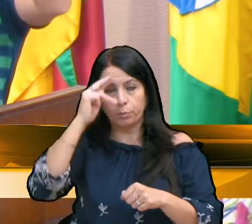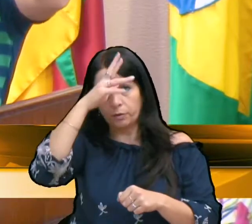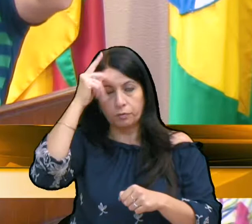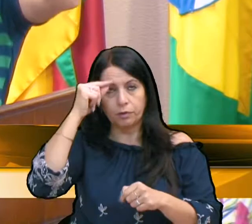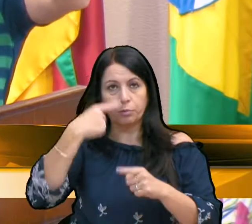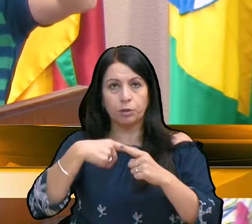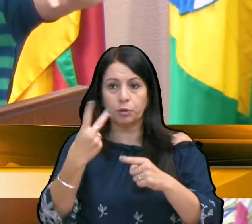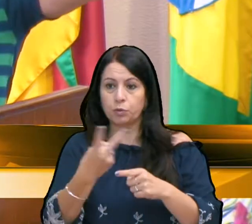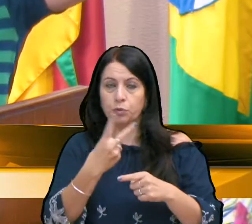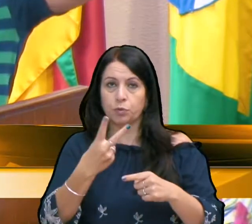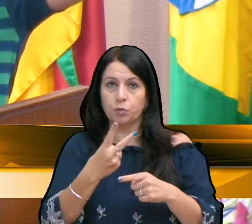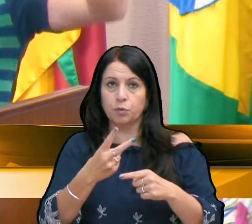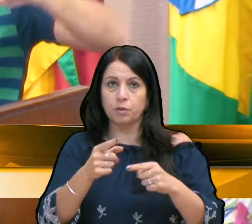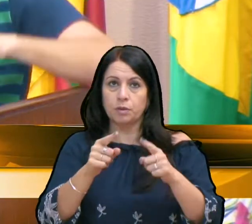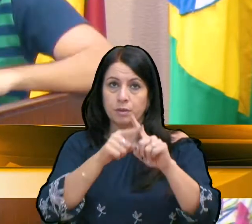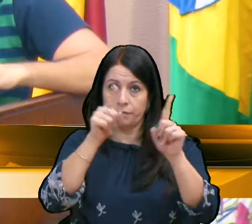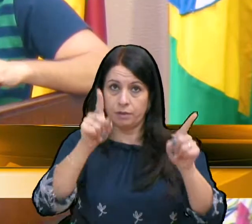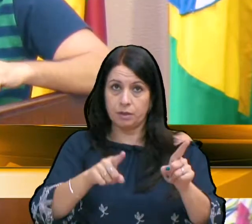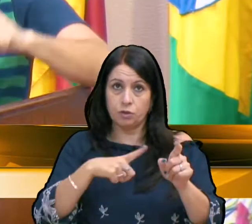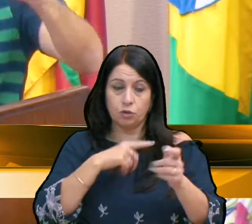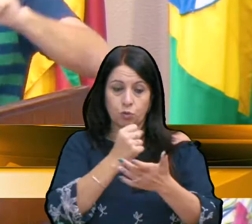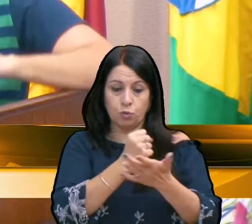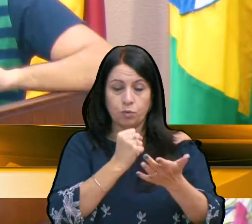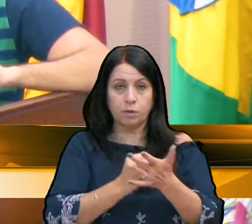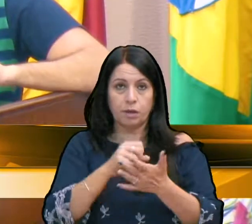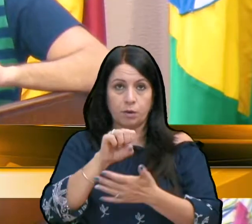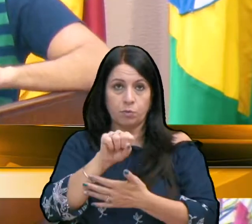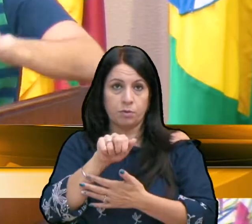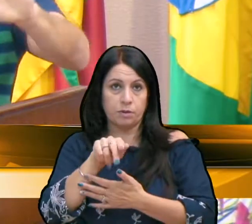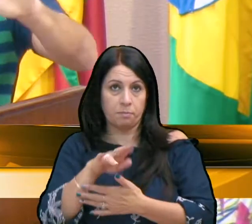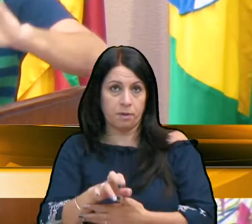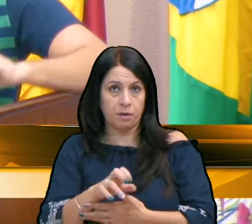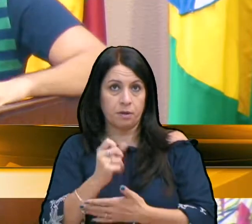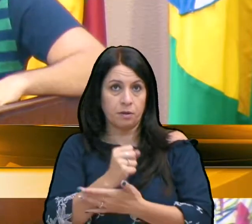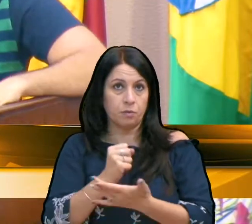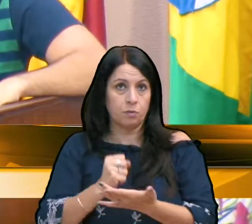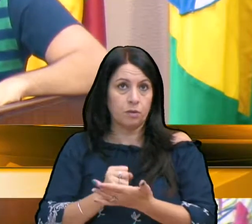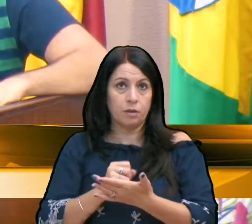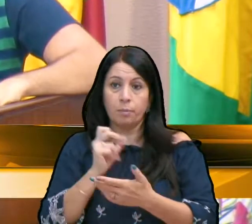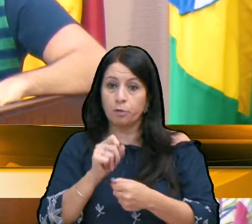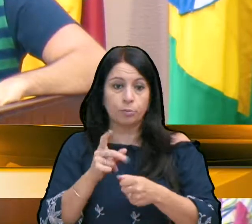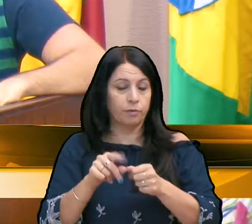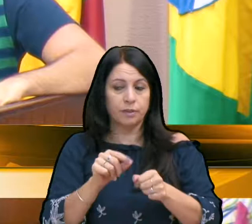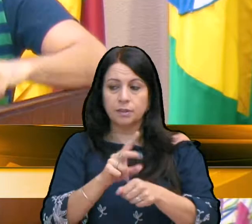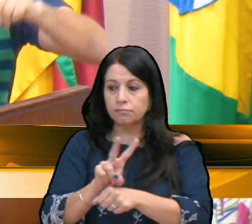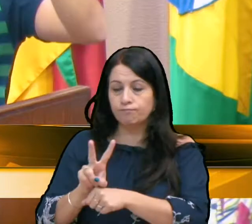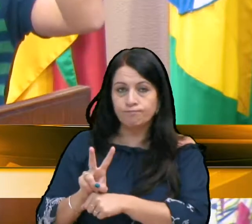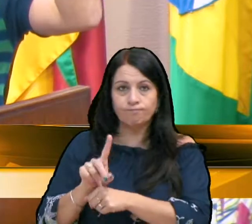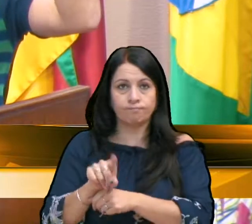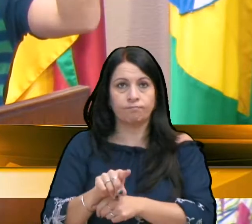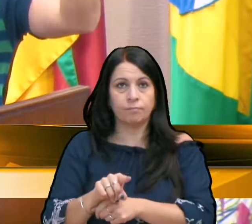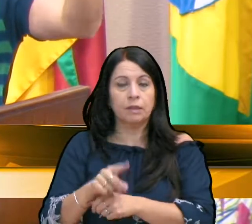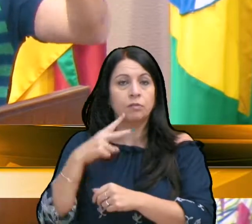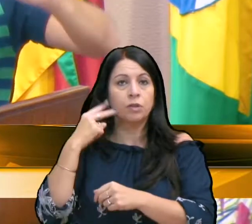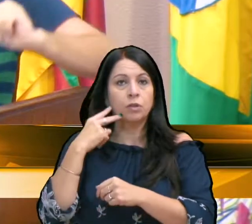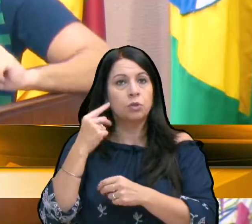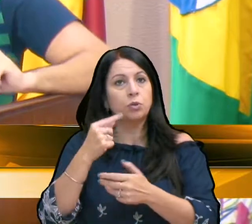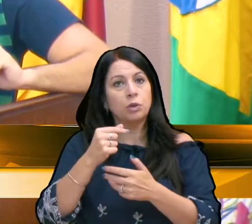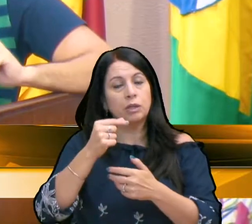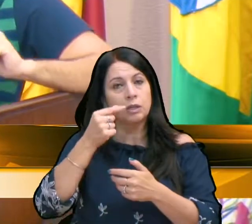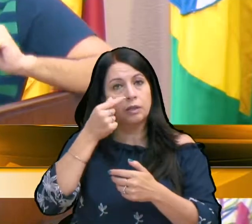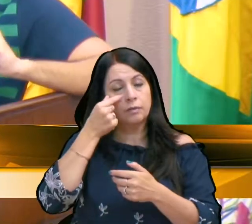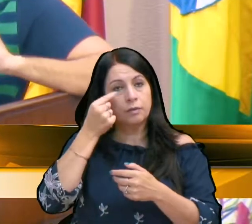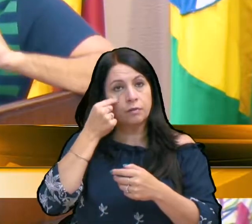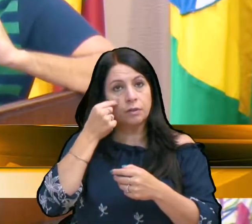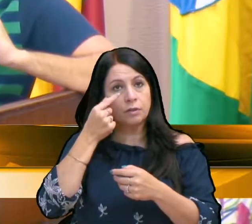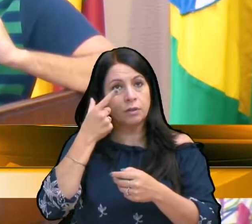Porque esses 12 servidores que tinham contrato firmado com o SAMAI da Guarda Municipal não podem mais fazer esse serviço. E daí o vereador Frisso ganhou a questão da